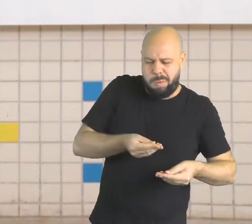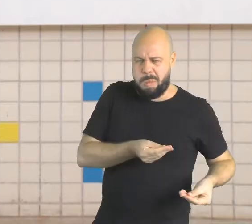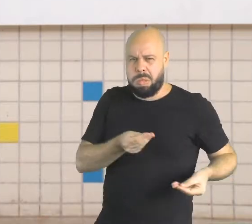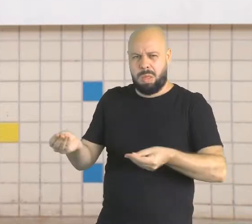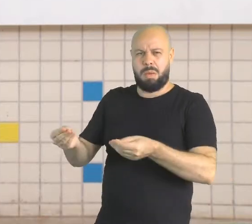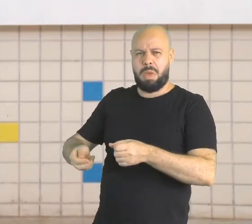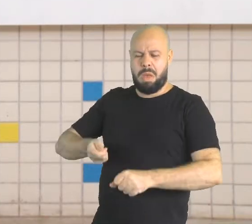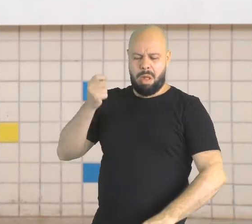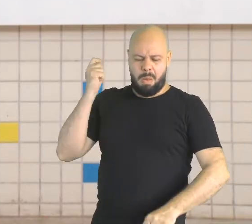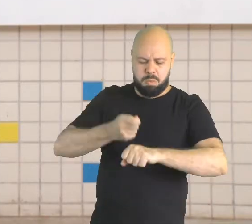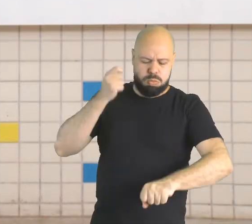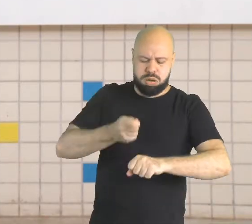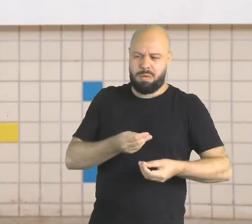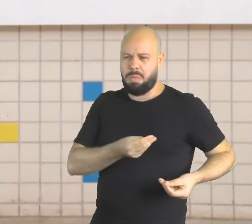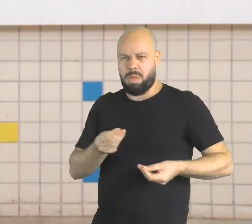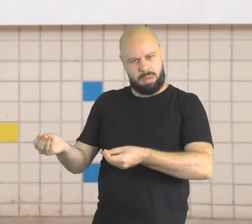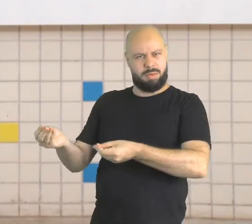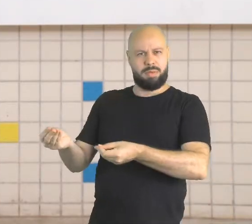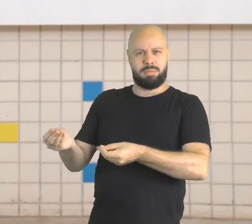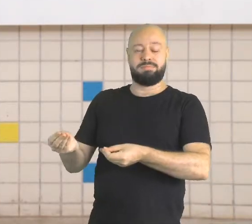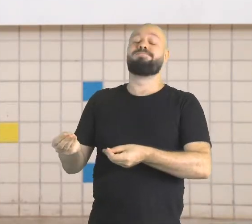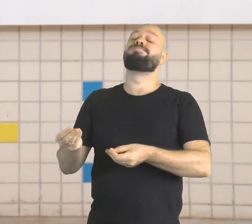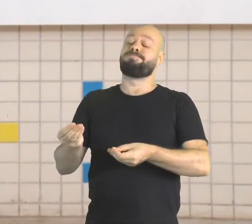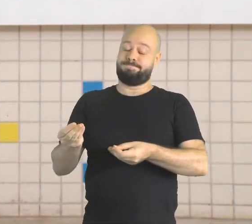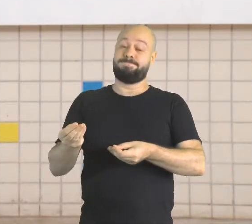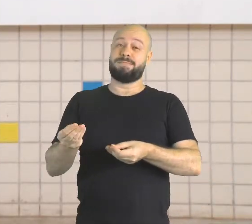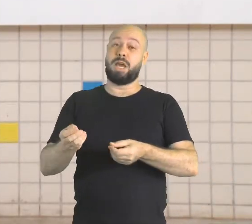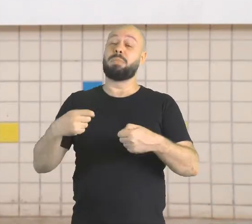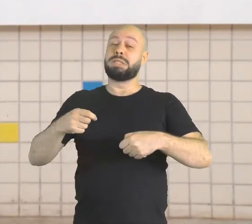indígena. Gente, aí nós devemos analisar a questão